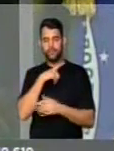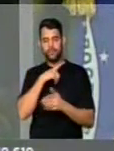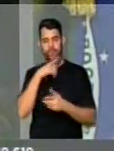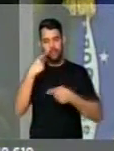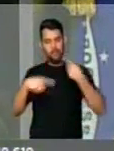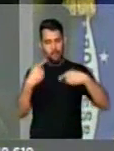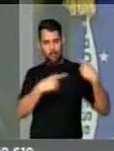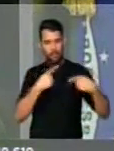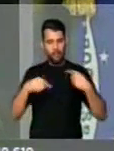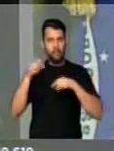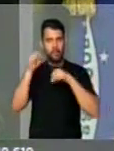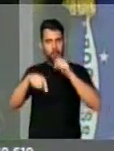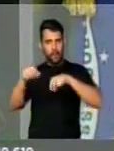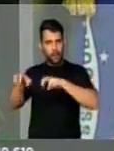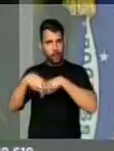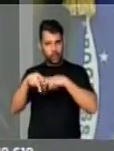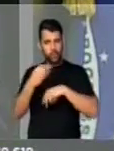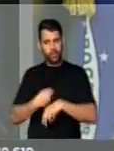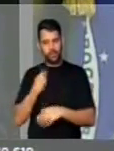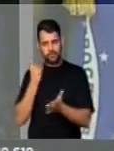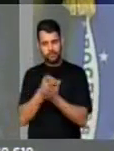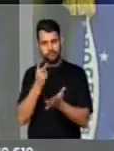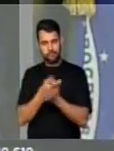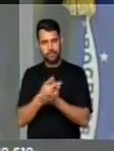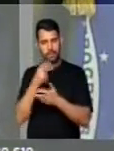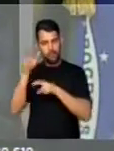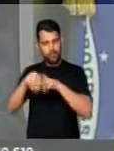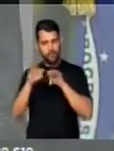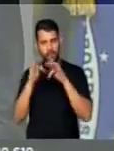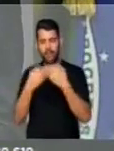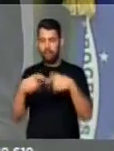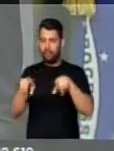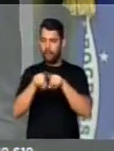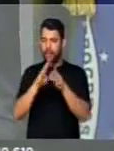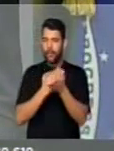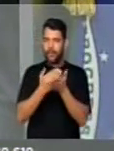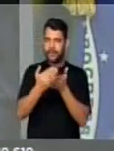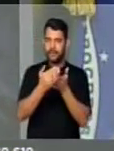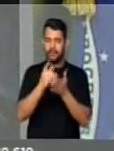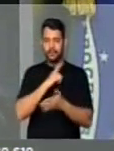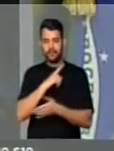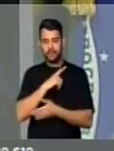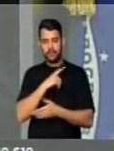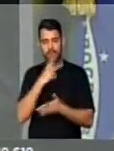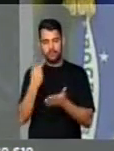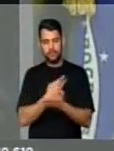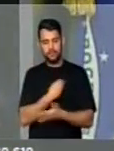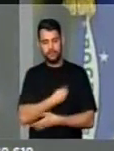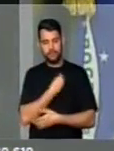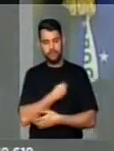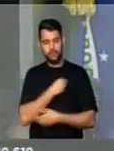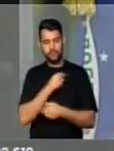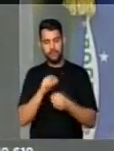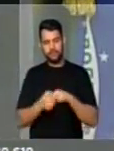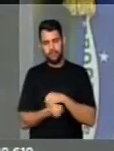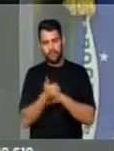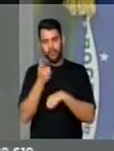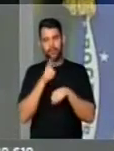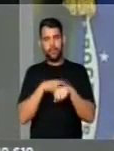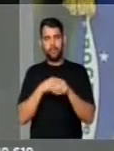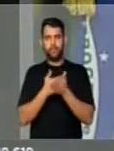debates sobre a agricultura e a existência da agricultura familiar também começaram a ter os seus efeitos faz pouco